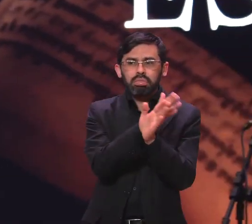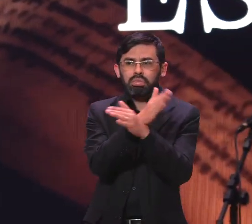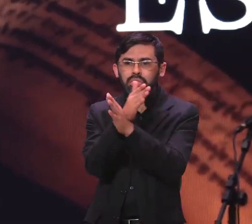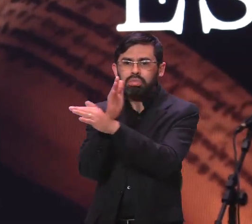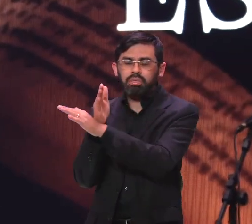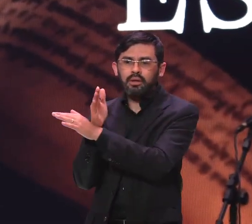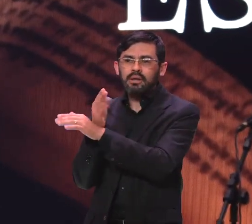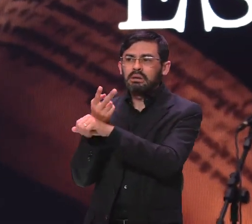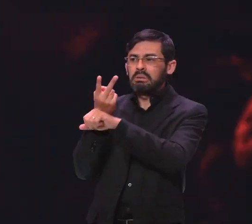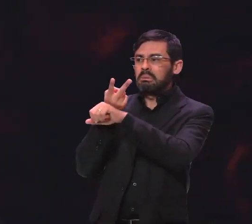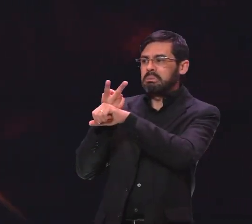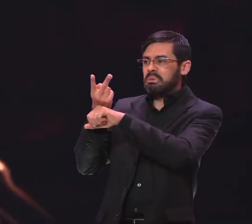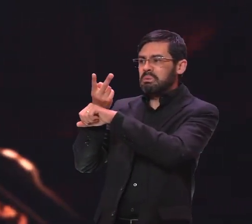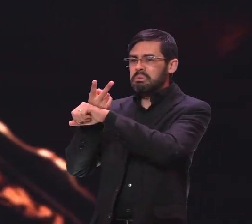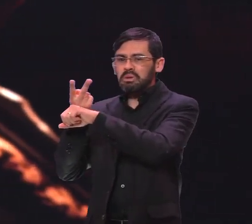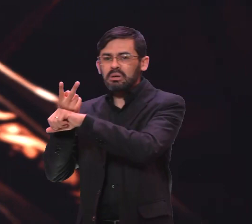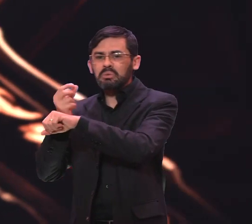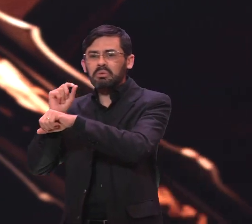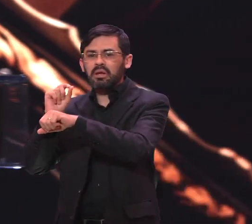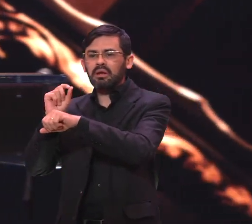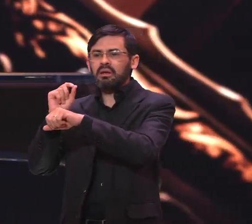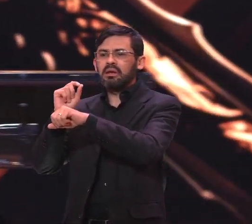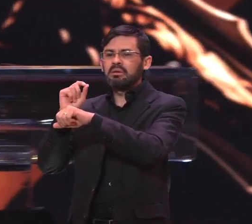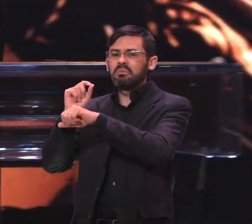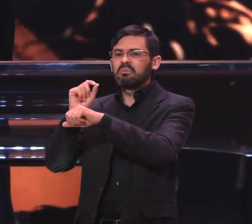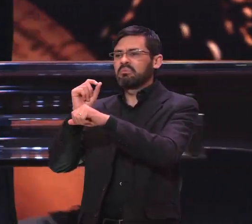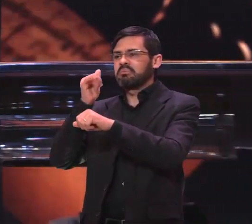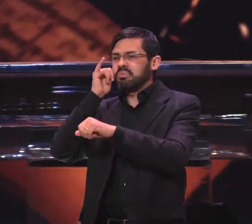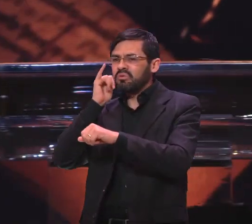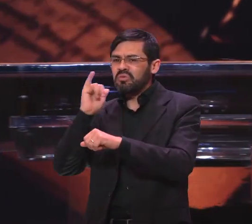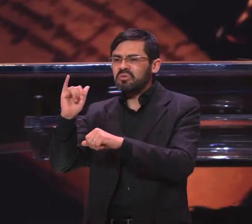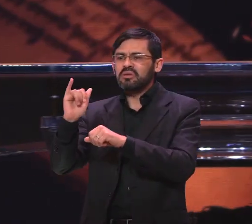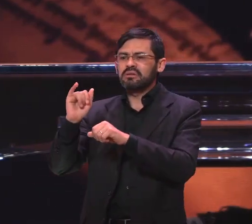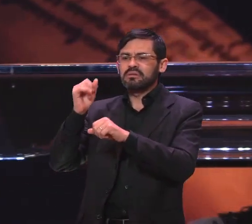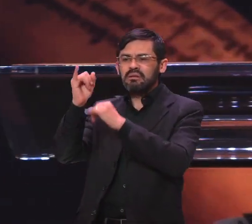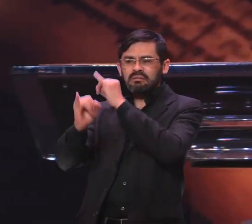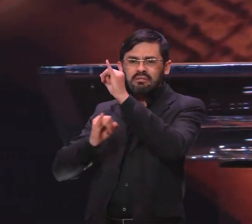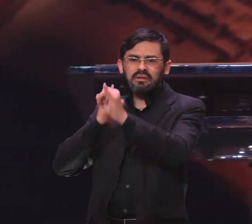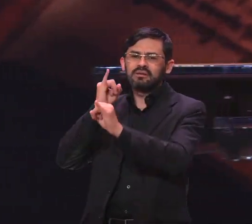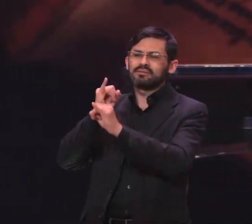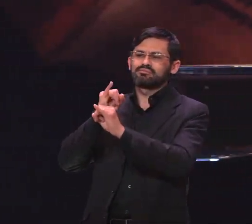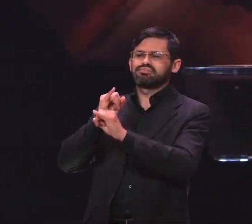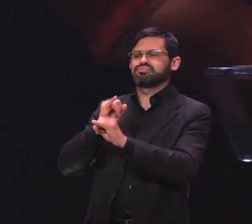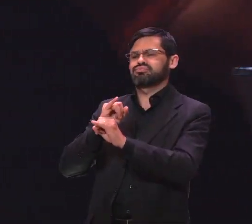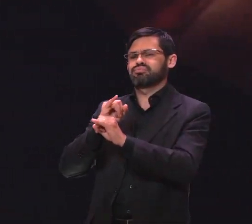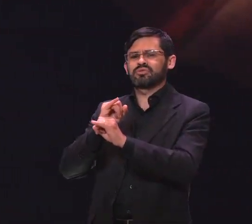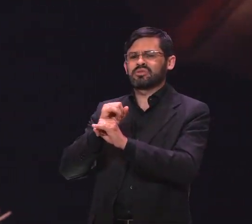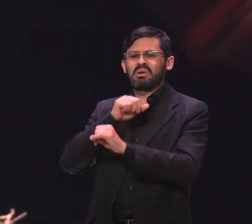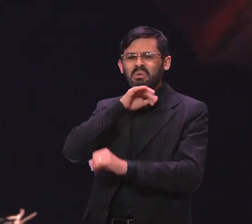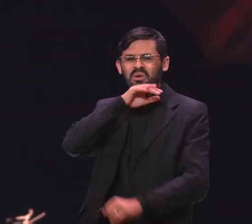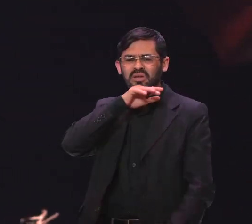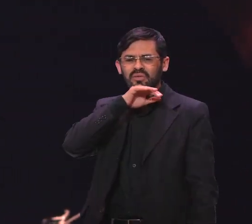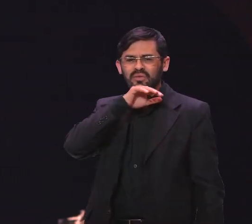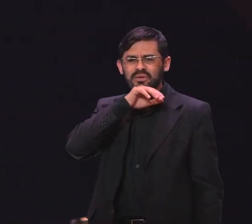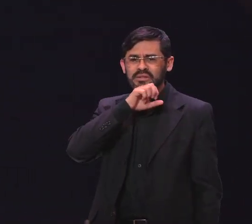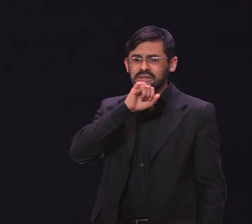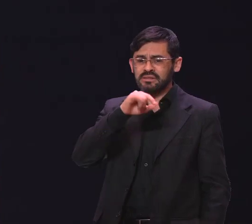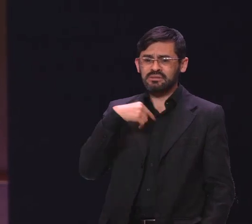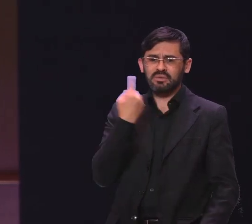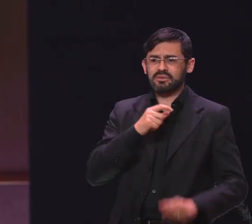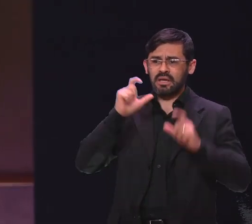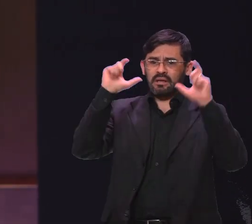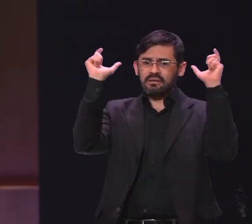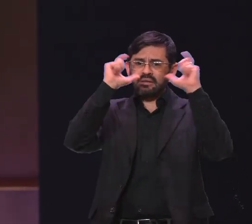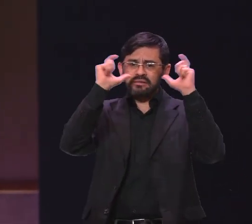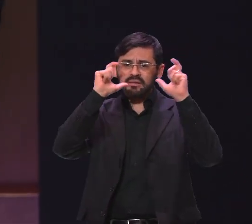procurando palavra na internet. Tem gente pregando hoje tudo que a gente quer ouvir. E sabe, se a gente não tomar cuidado